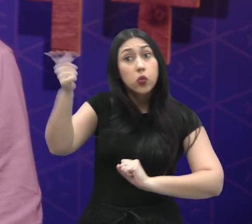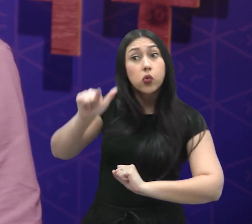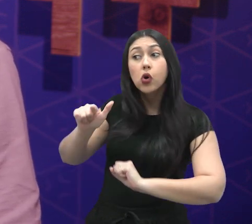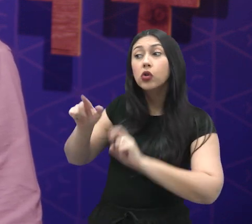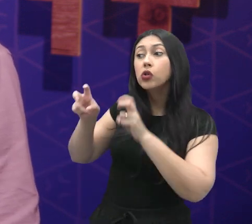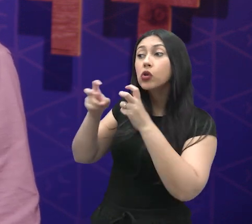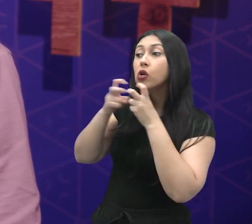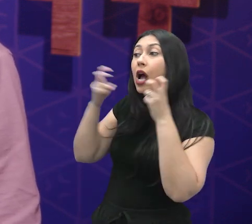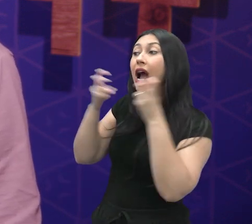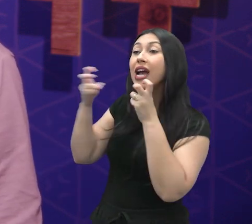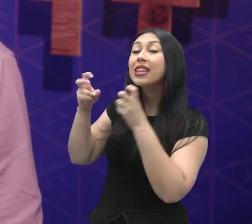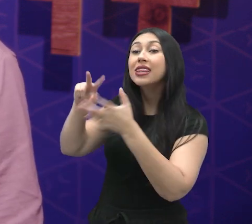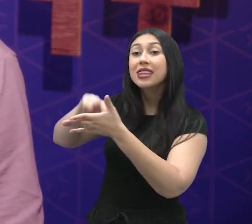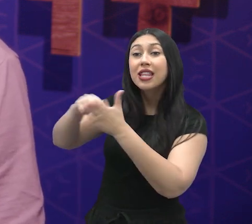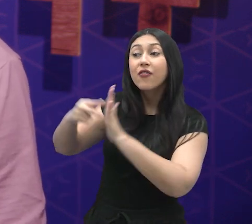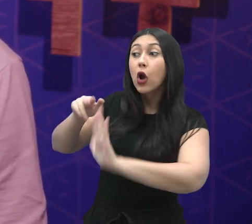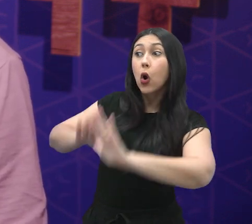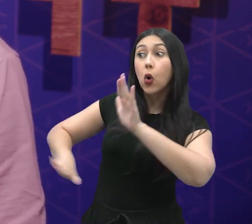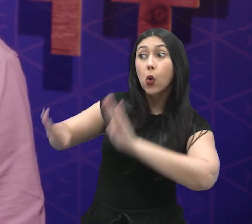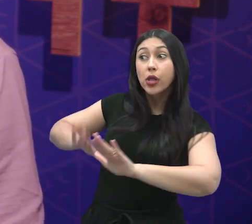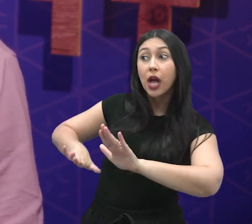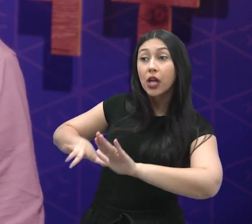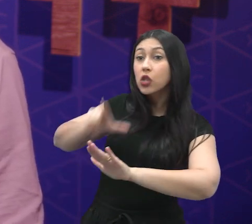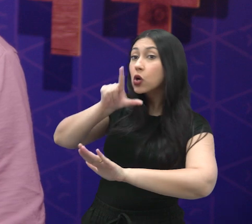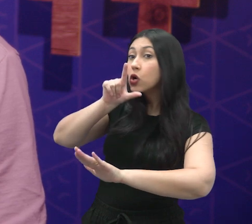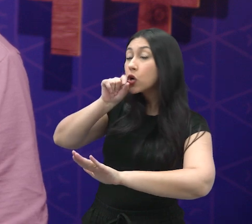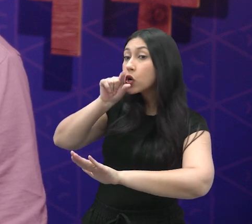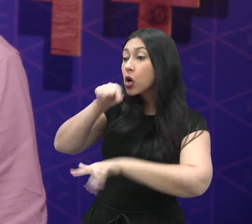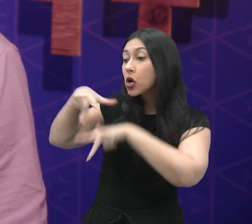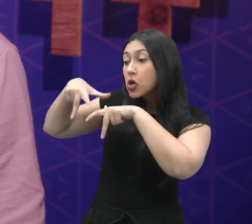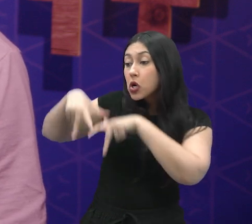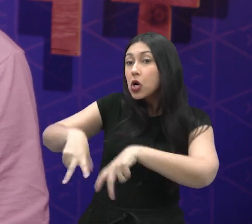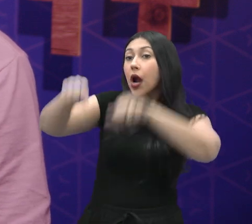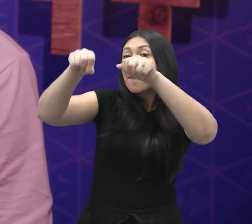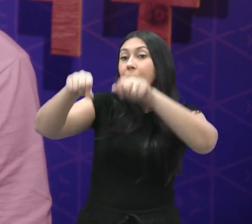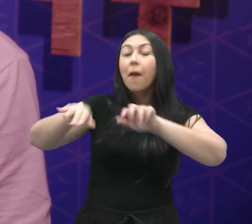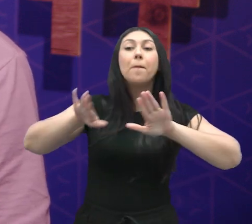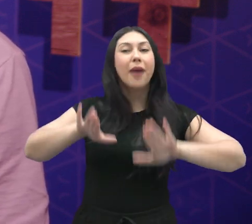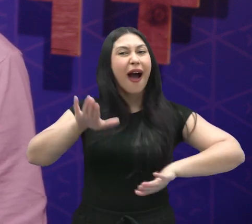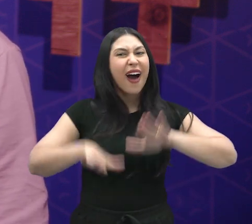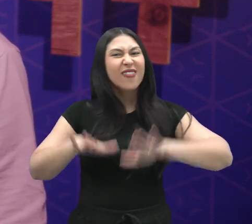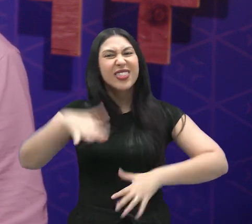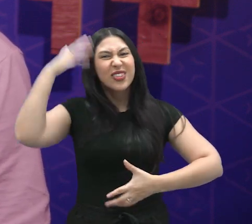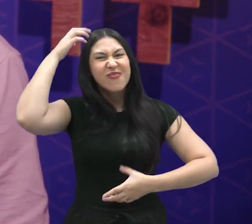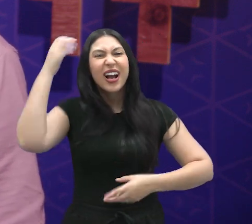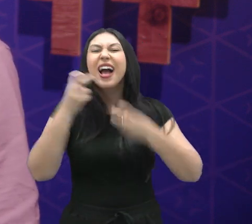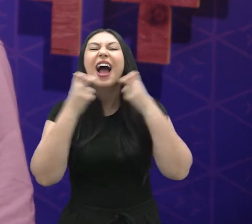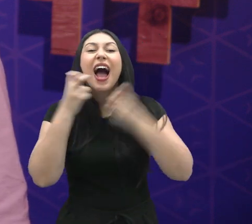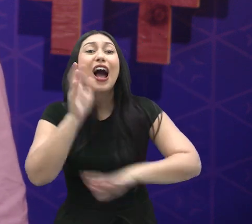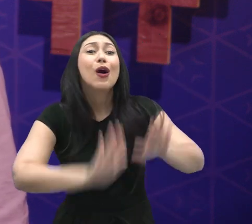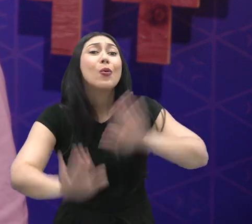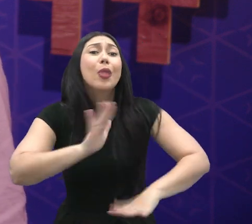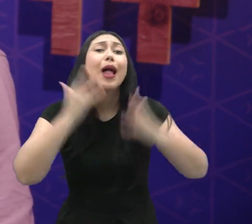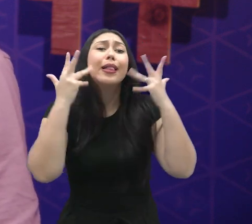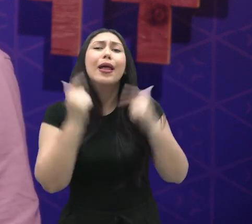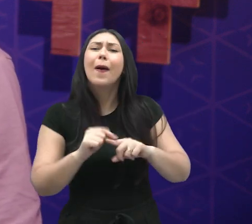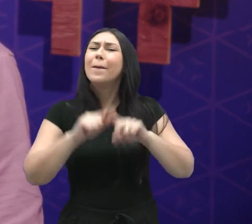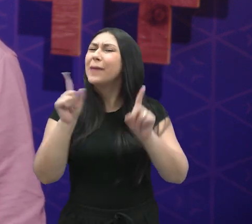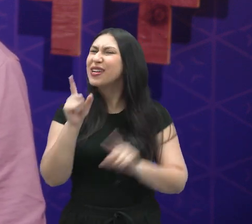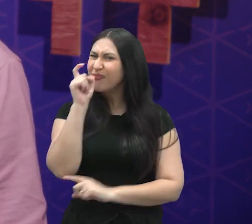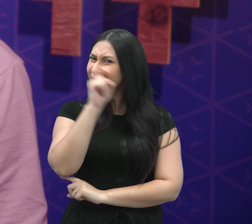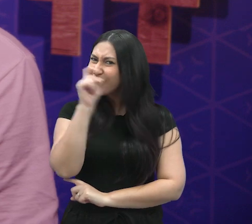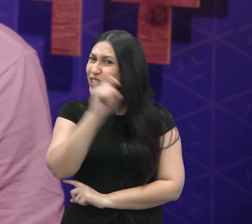leão. Aí ele dá um grito diferente e significa cuidado, uma águia. E às vezes eles gritam cuidado um